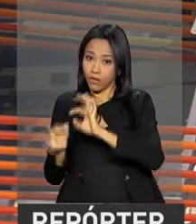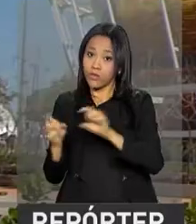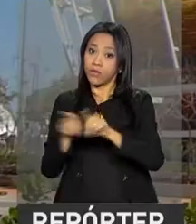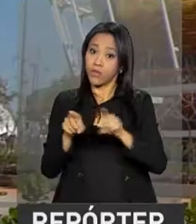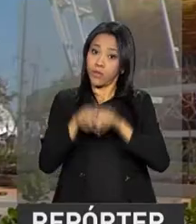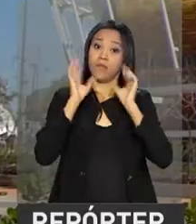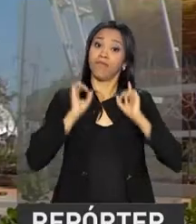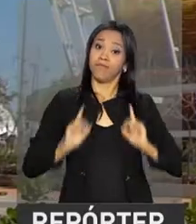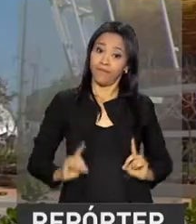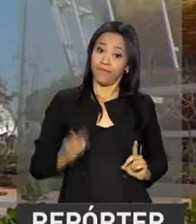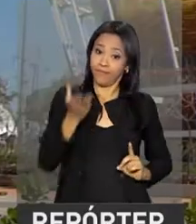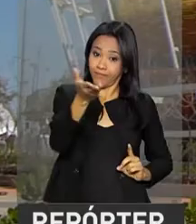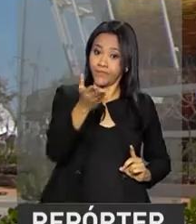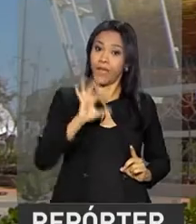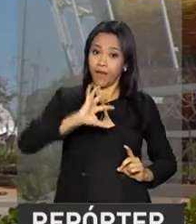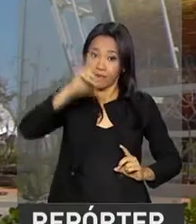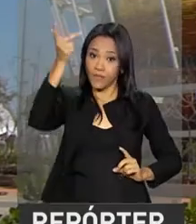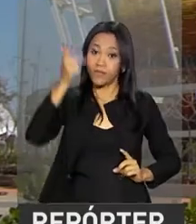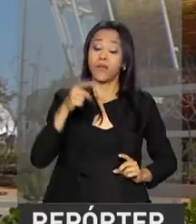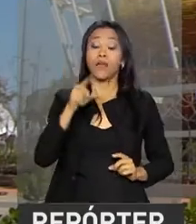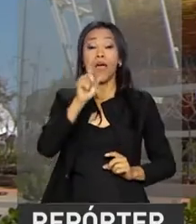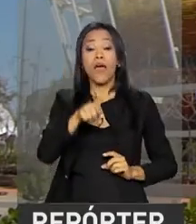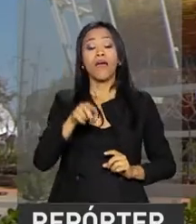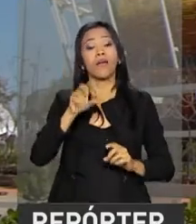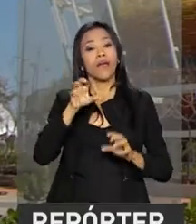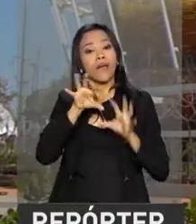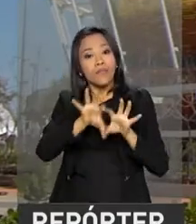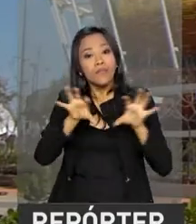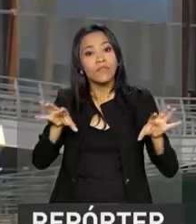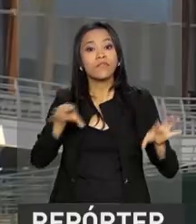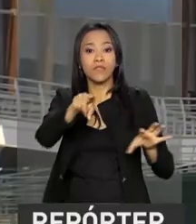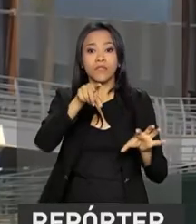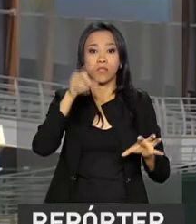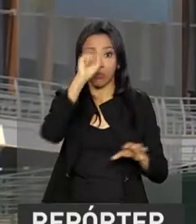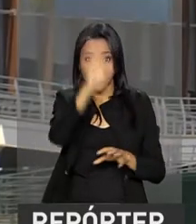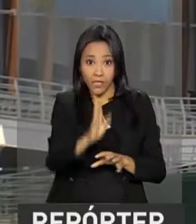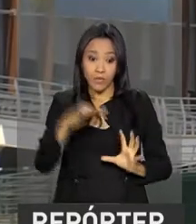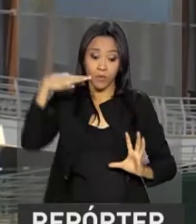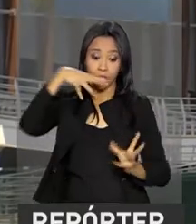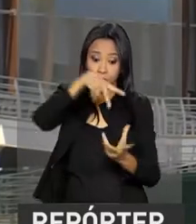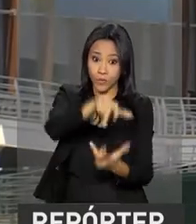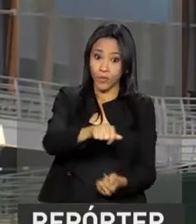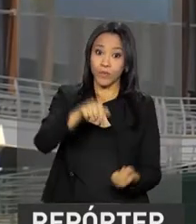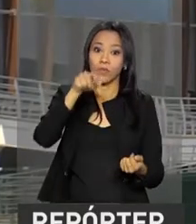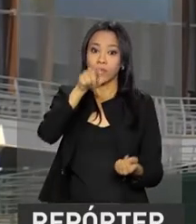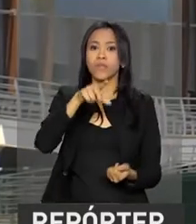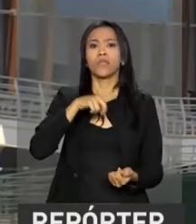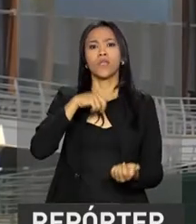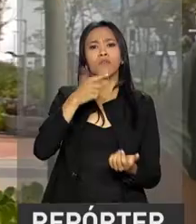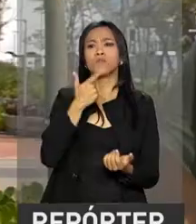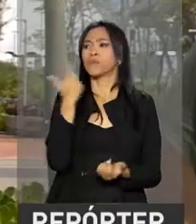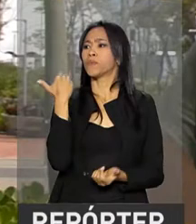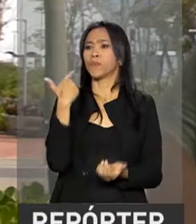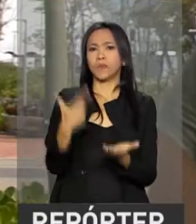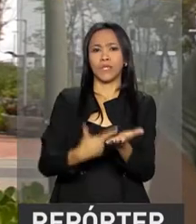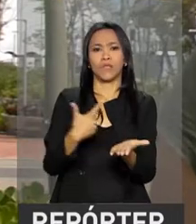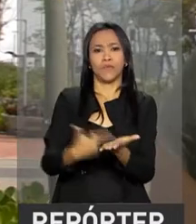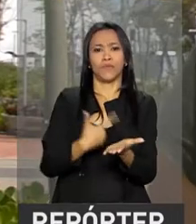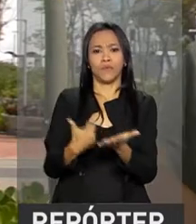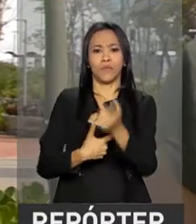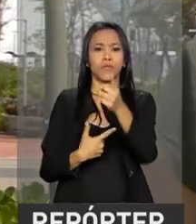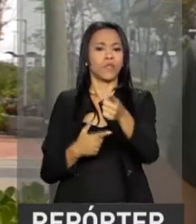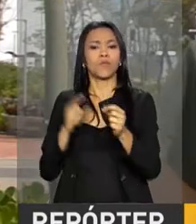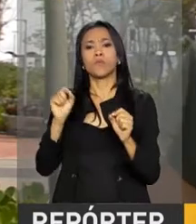2016. Os impactos dos grandes eventos esportivos no Brasil e no mundo ganharam destaque em um livro recém-lançado. O livro sobre